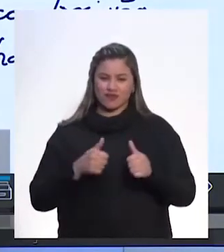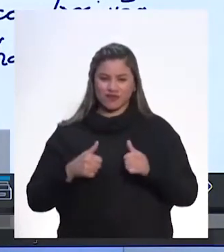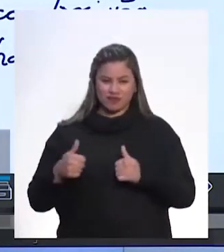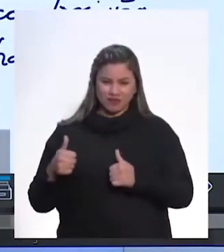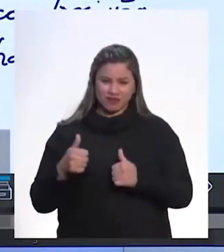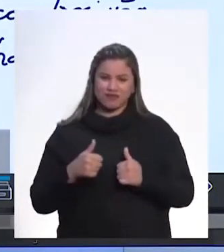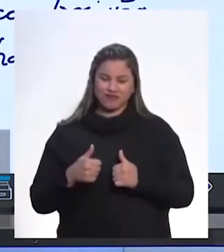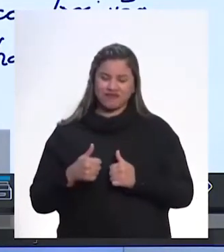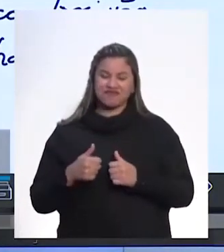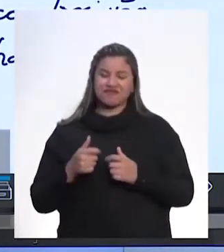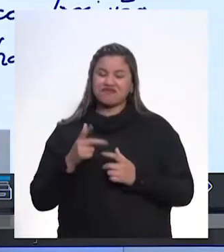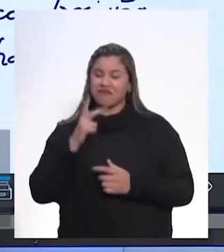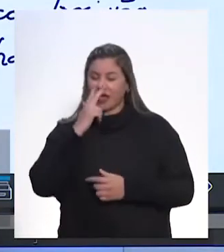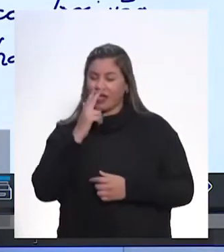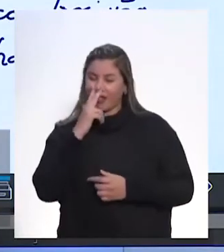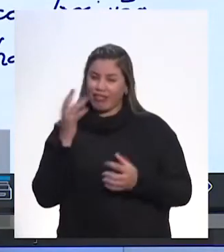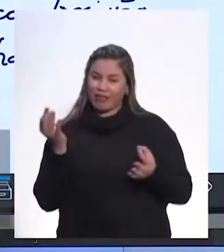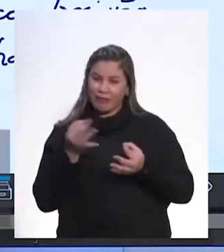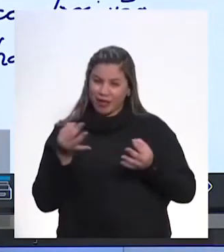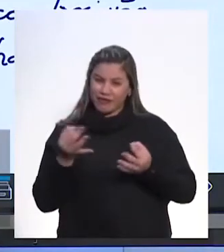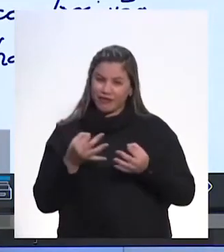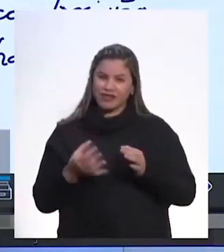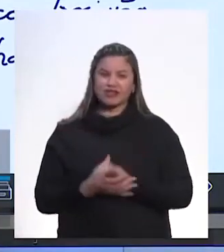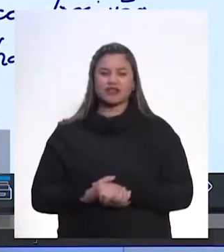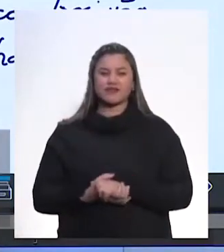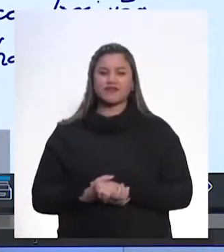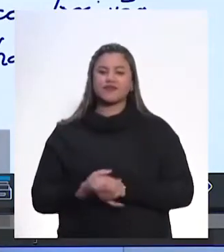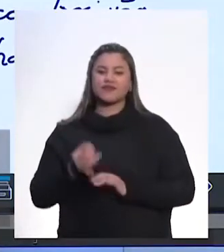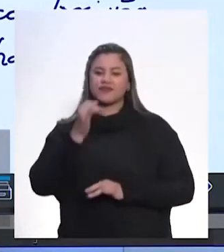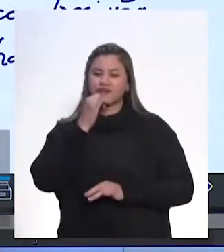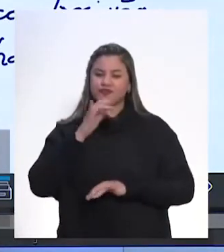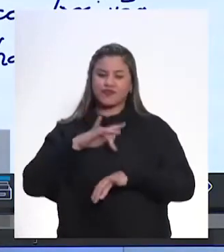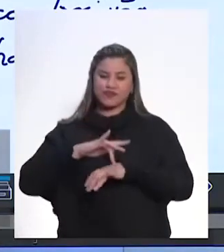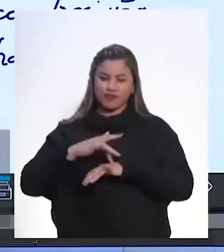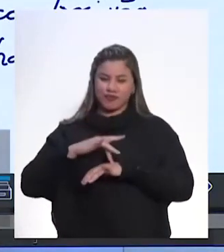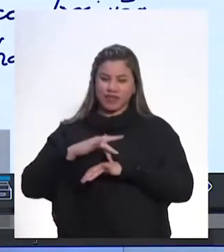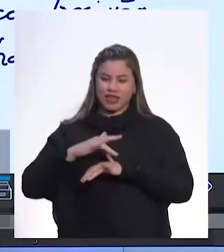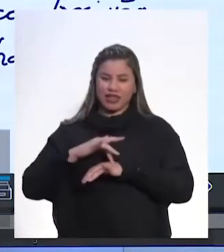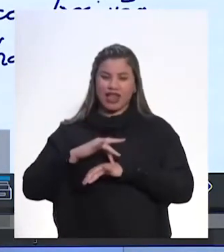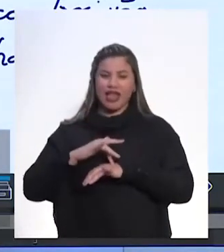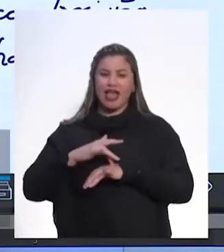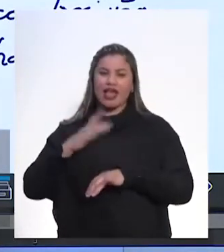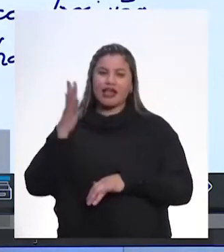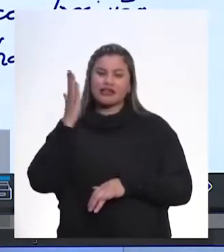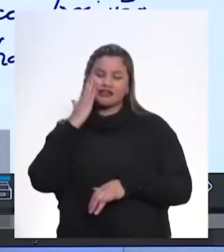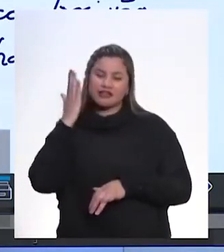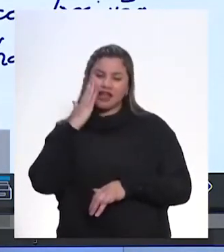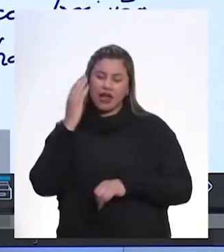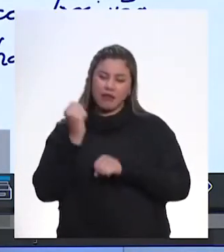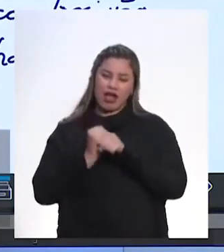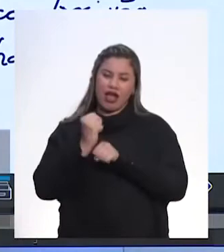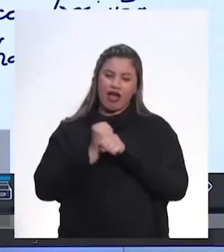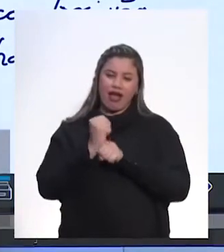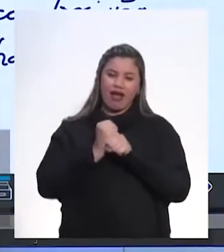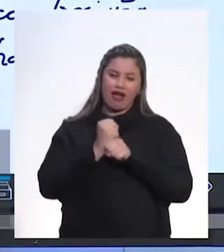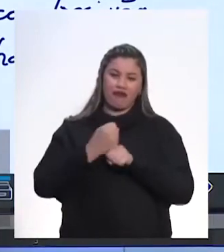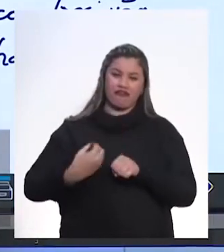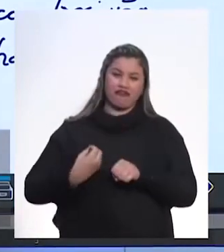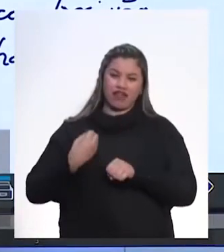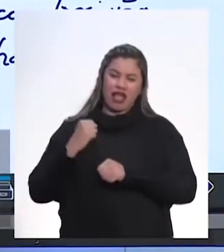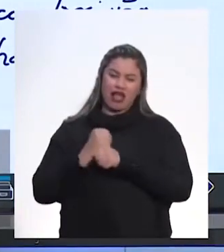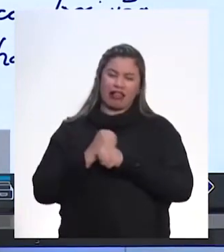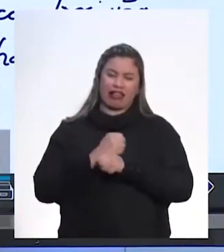ela é praticamente perfeita. Quando a gente fala, cita, né, o balé clássico, por exemplo, a gente sabe que são necessários anos, né? Uma vida inteira